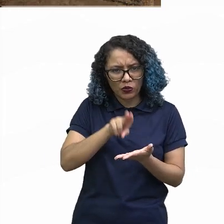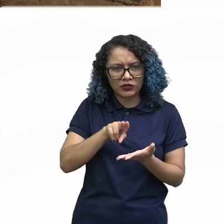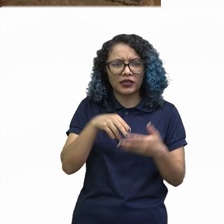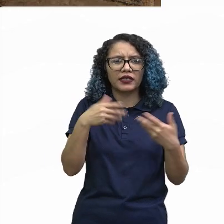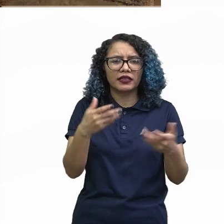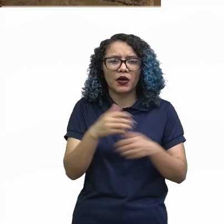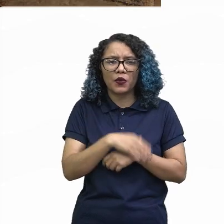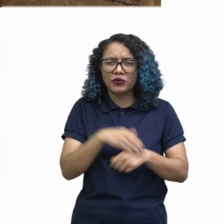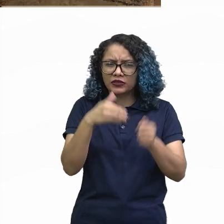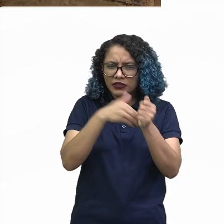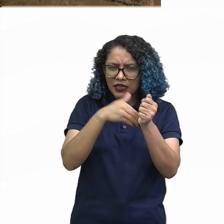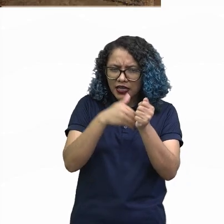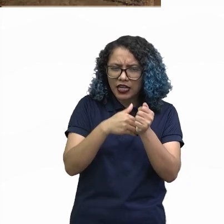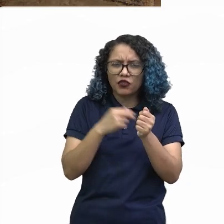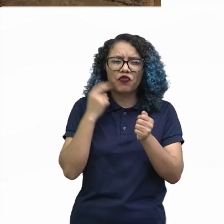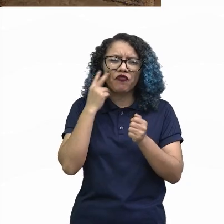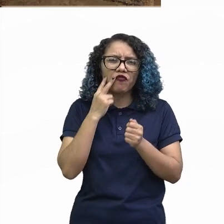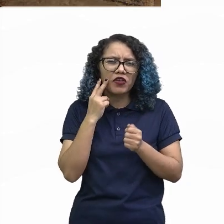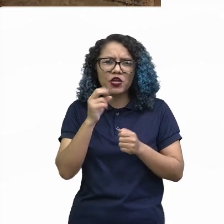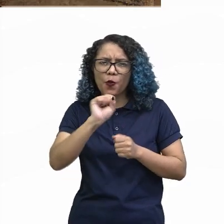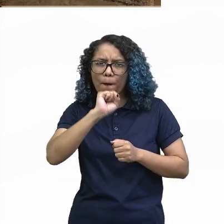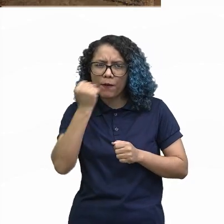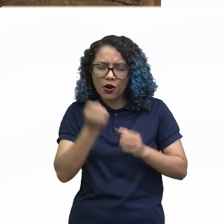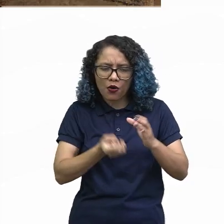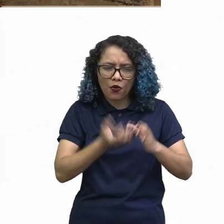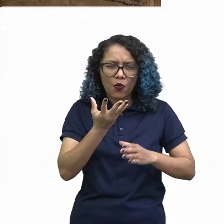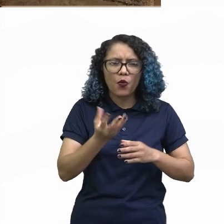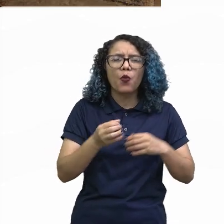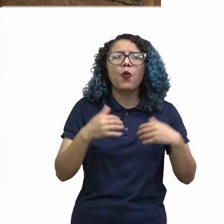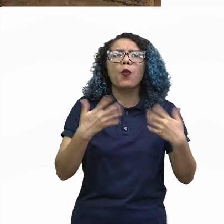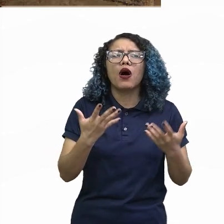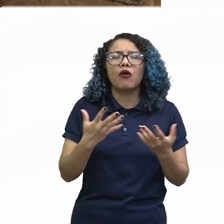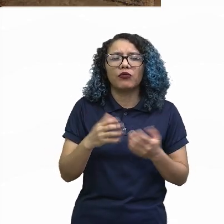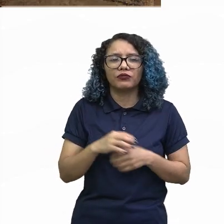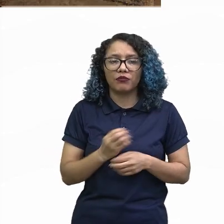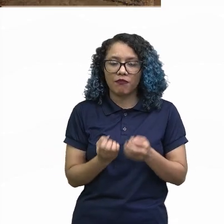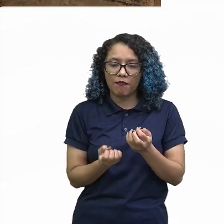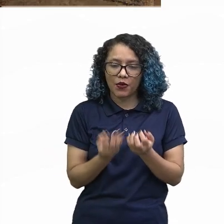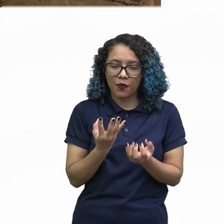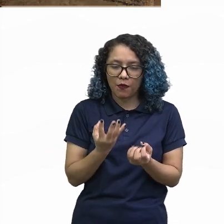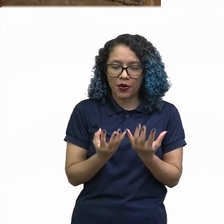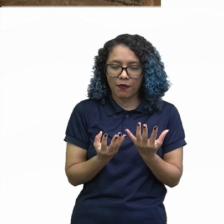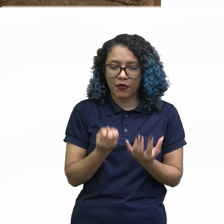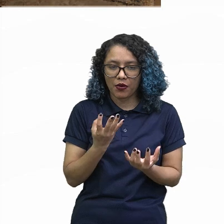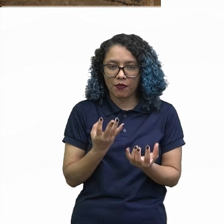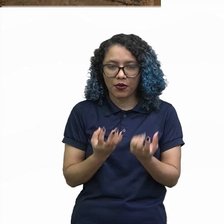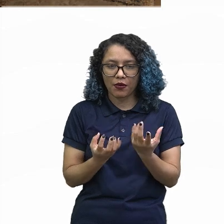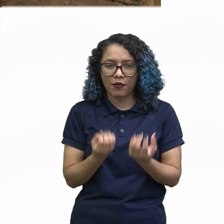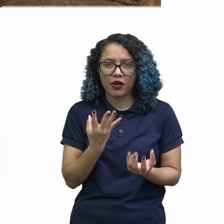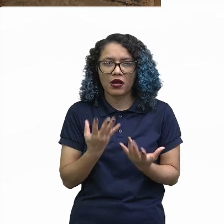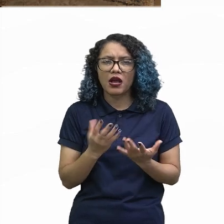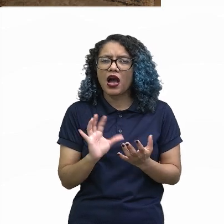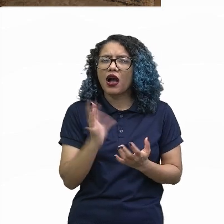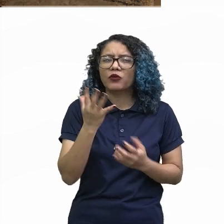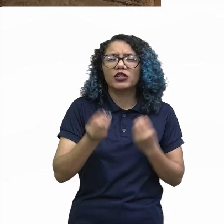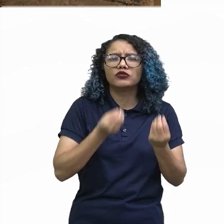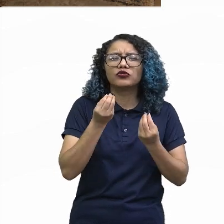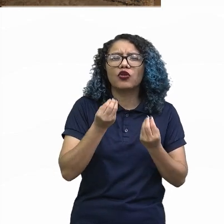para fabricar vinho e para fabricar o pão é a fermentação. E a fermentação ela é realizada